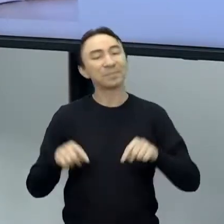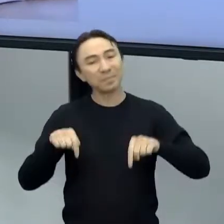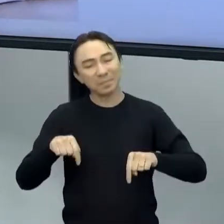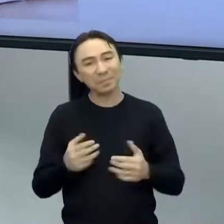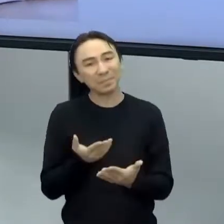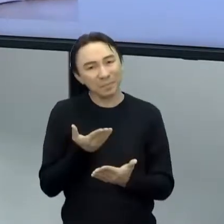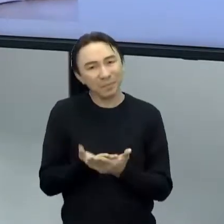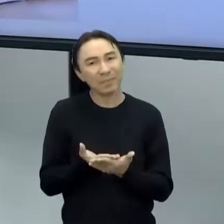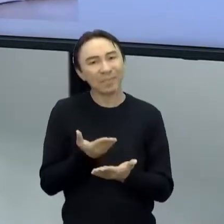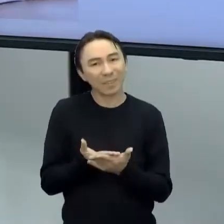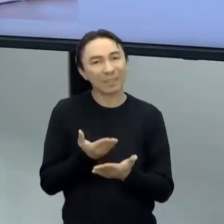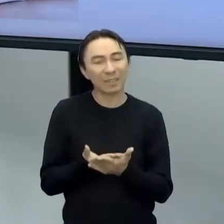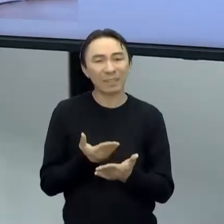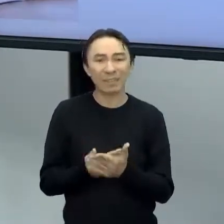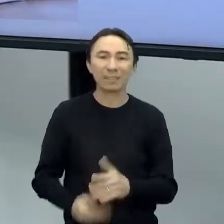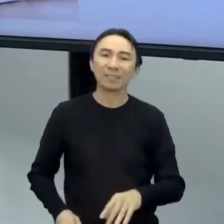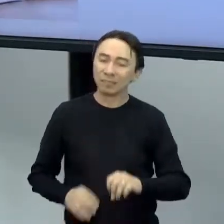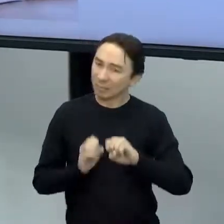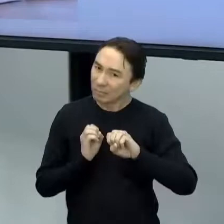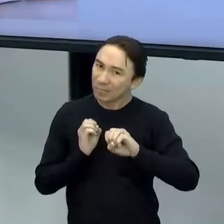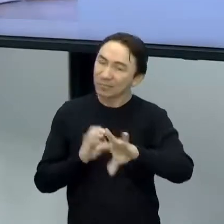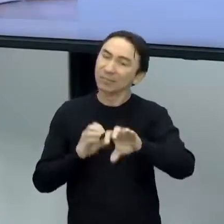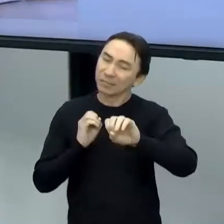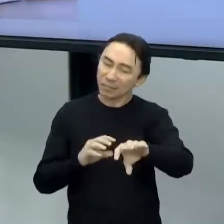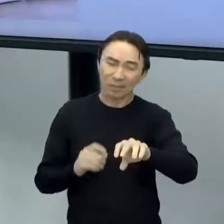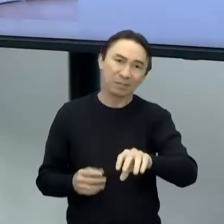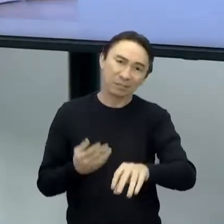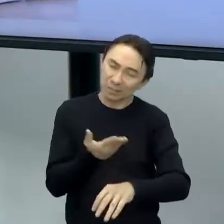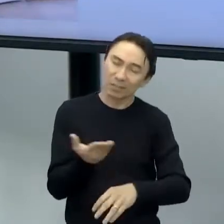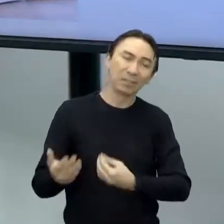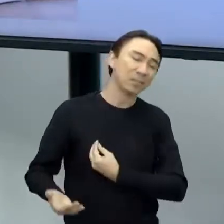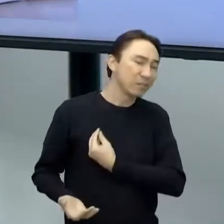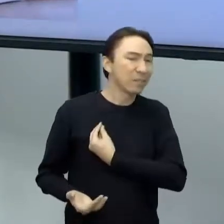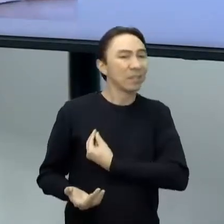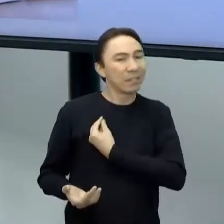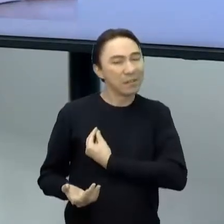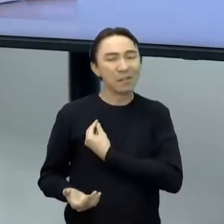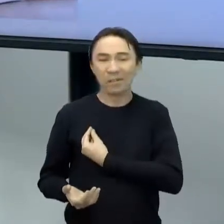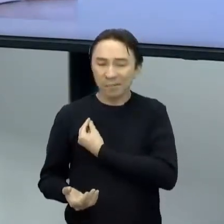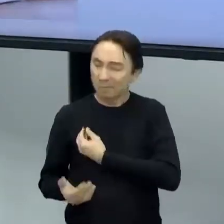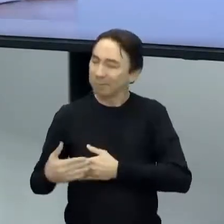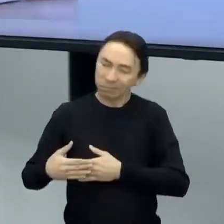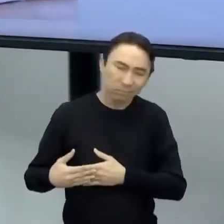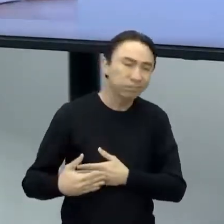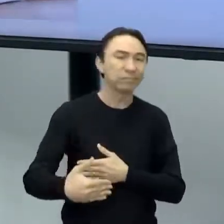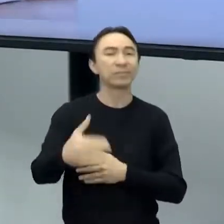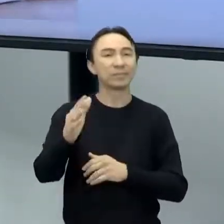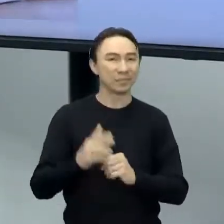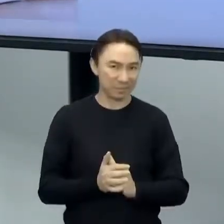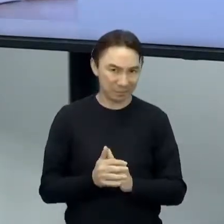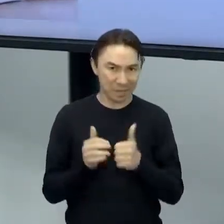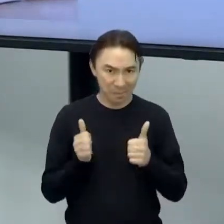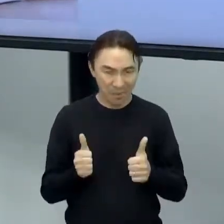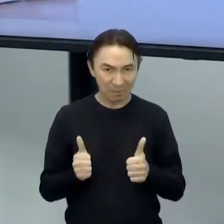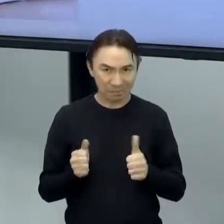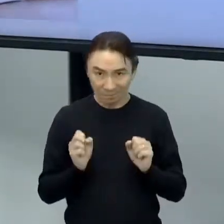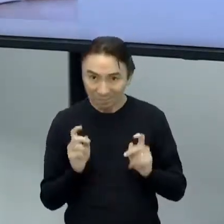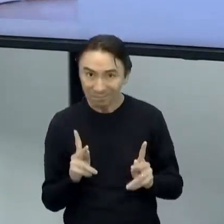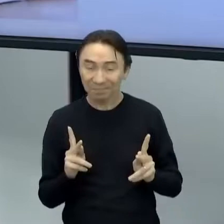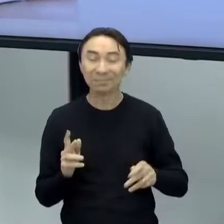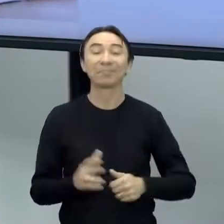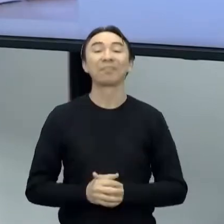vida. Não é uma aula somente para o nosso componente, para desenvolver, para o desenrolar do nosso componente, tá